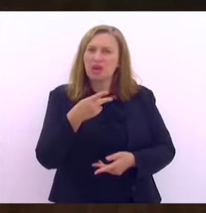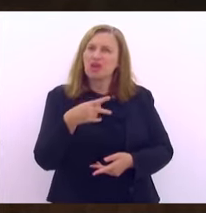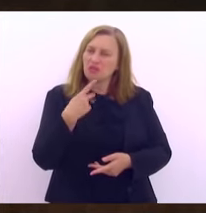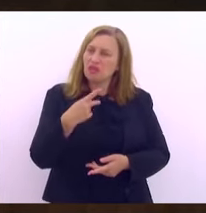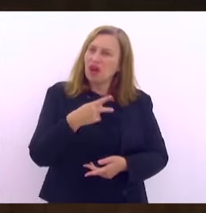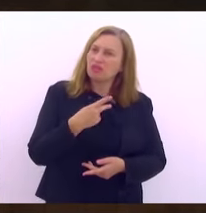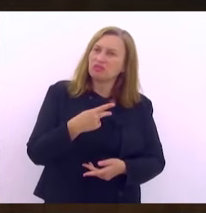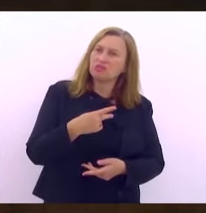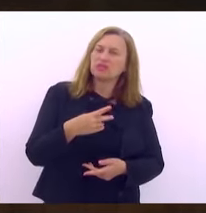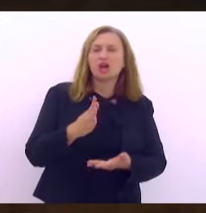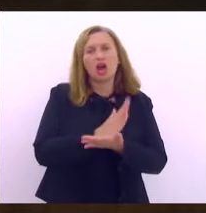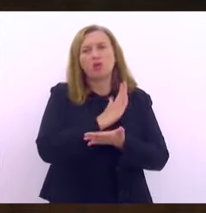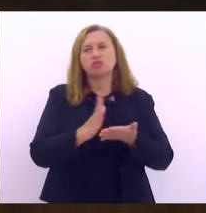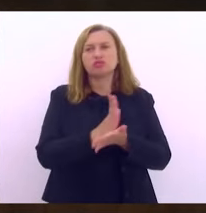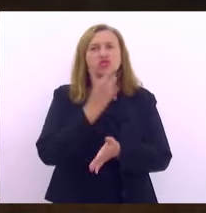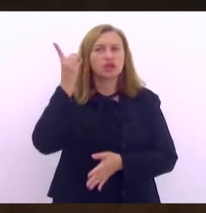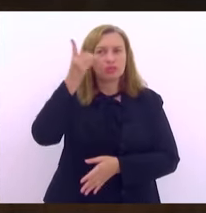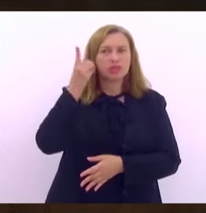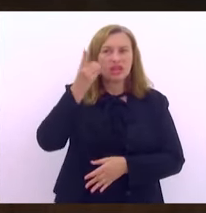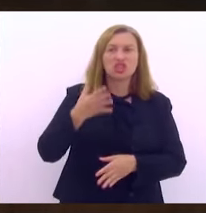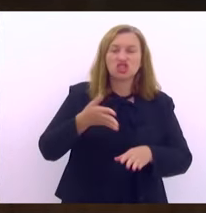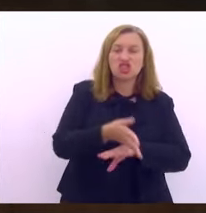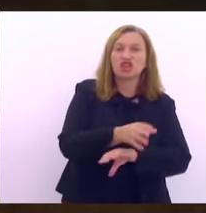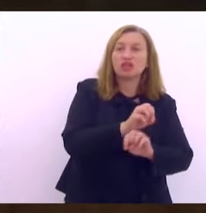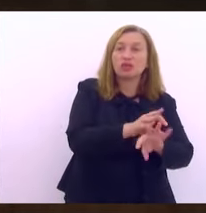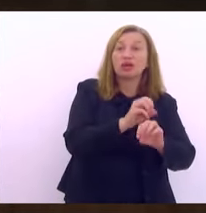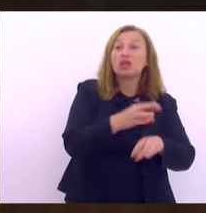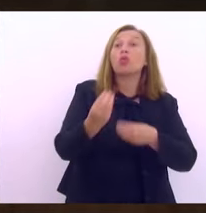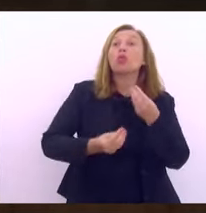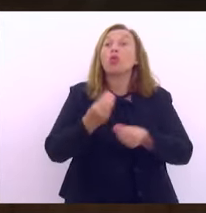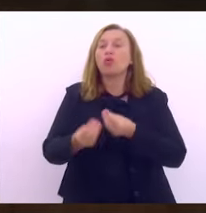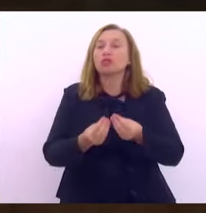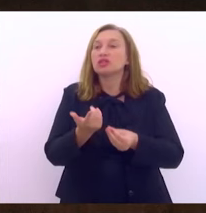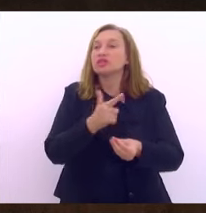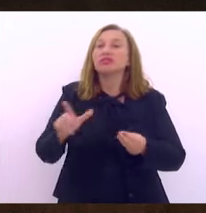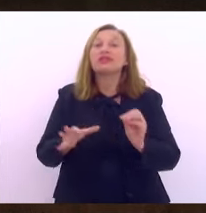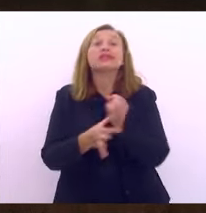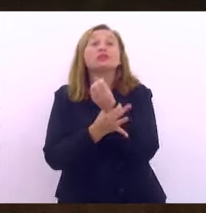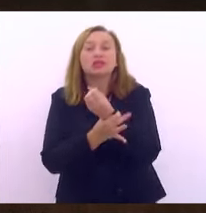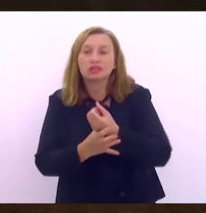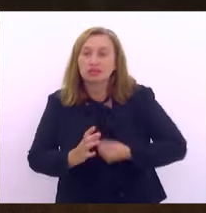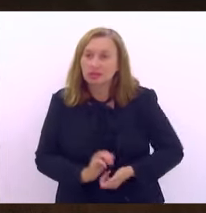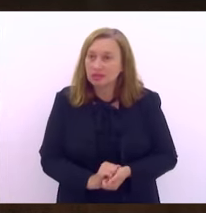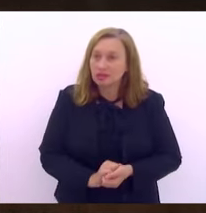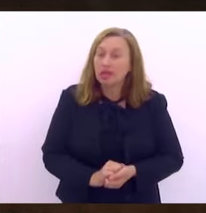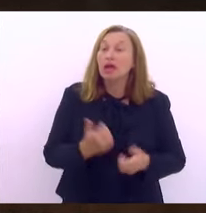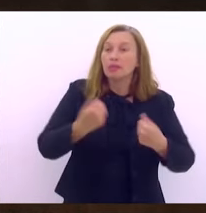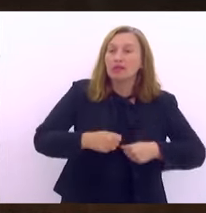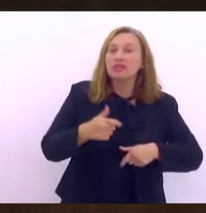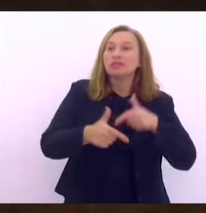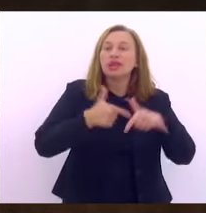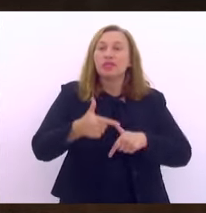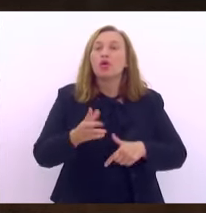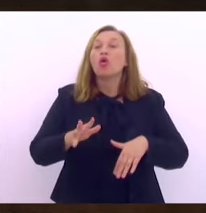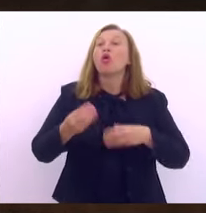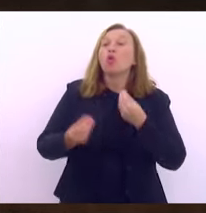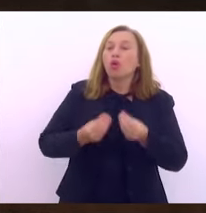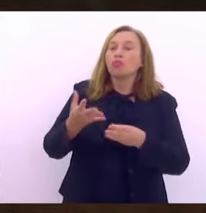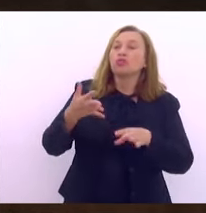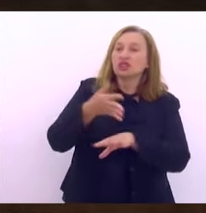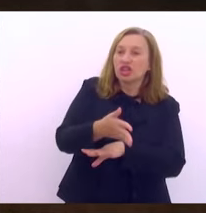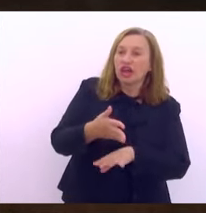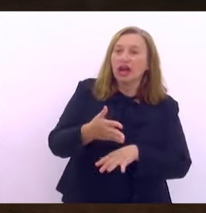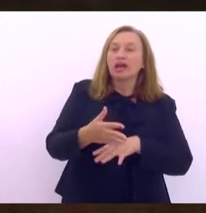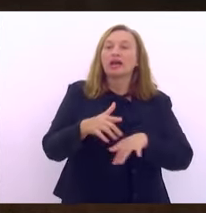alguns deputados, precisamos que chegue educação. Como é que chega educação sem segurança? Precisamos de emprego. Como é que chega emprego sem